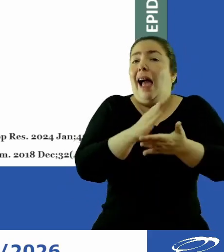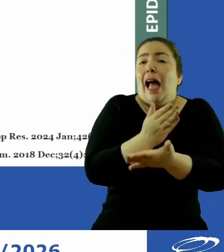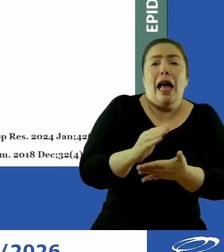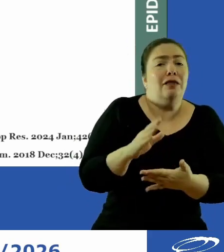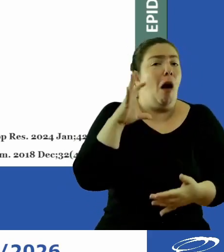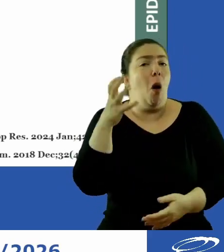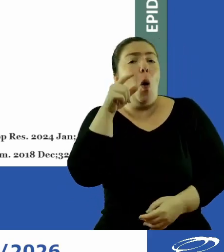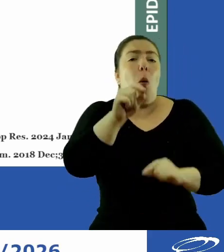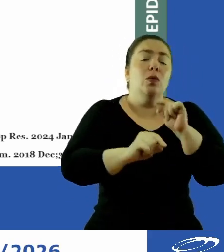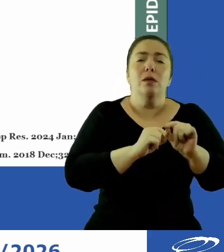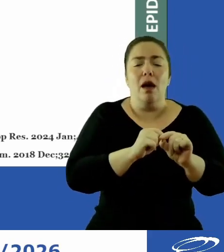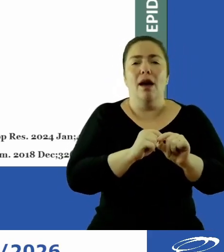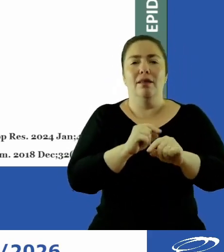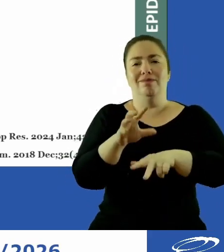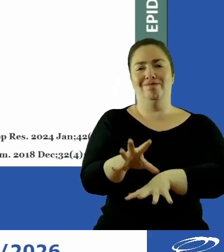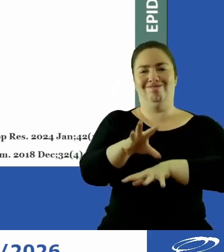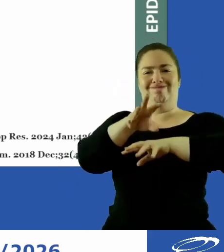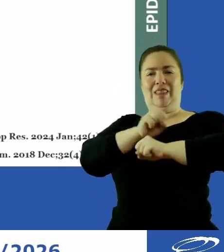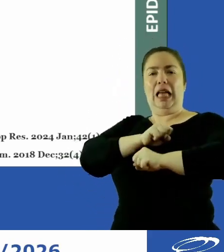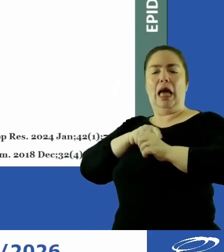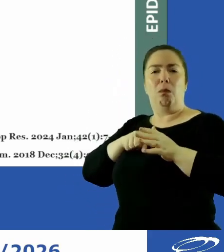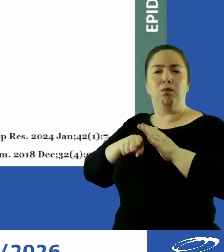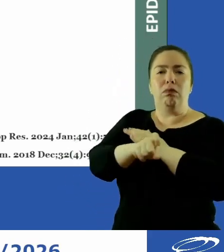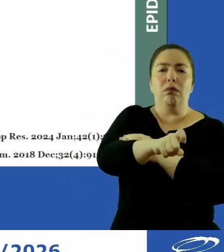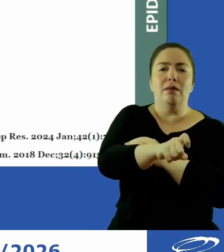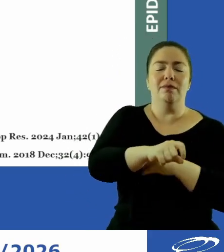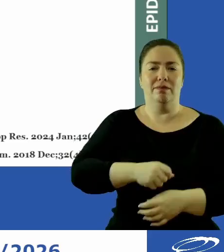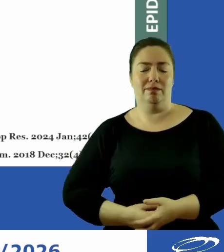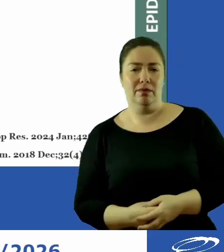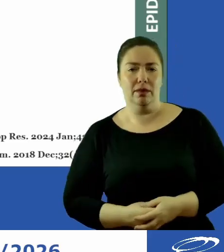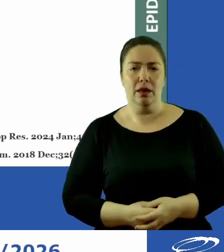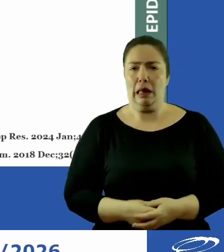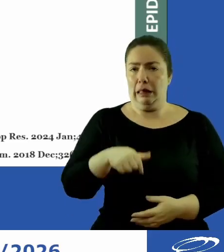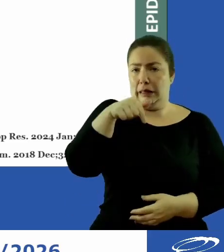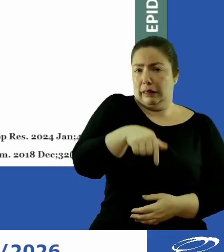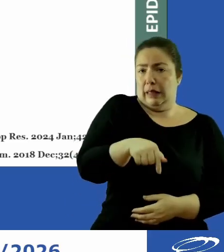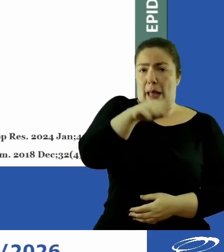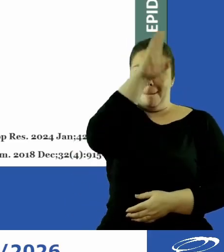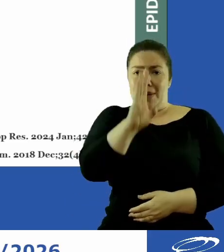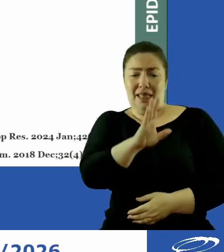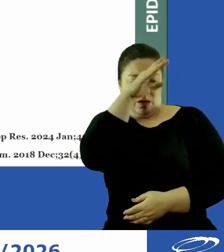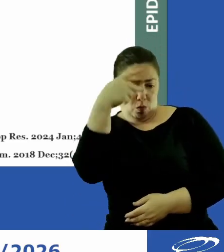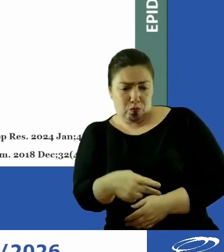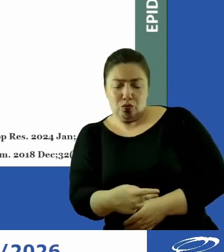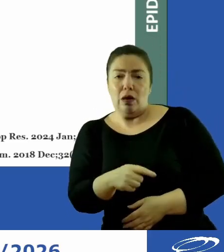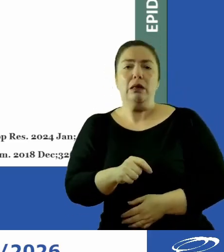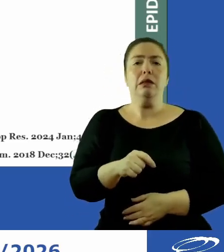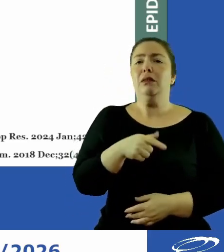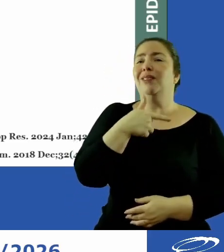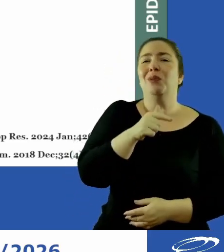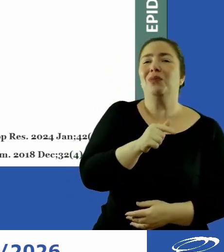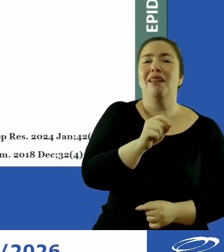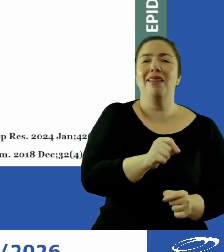muito associado a estudos científicos, porque no Brasil não existe um registro nacional, não existe rastreabilidade,